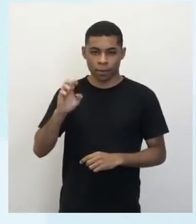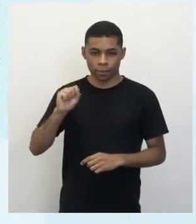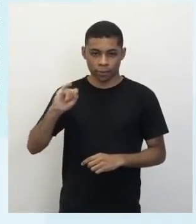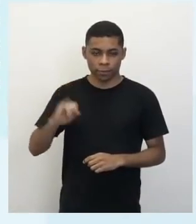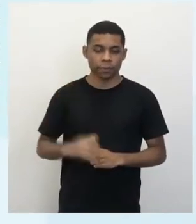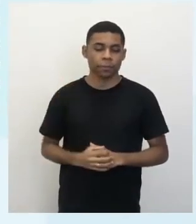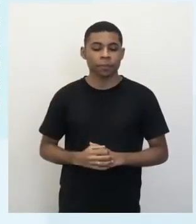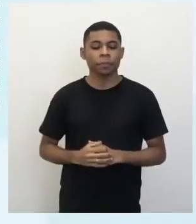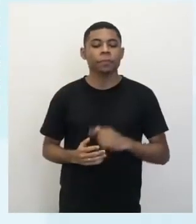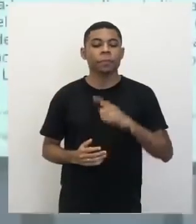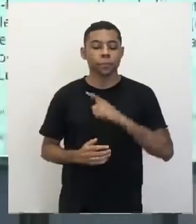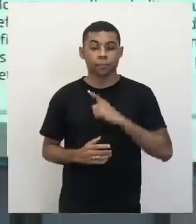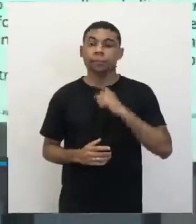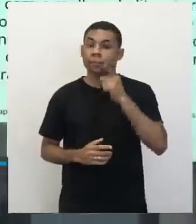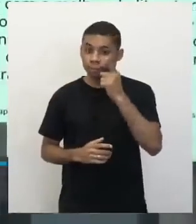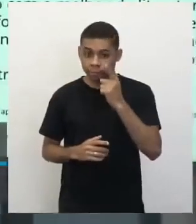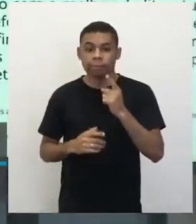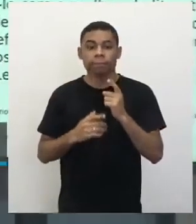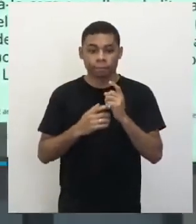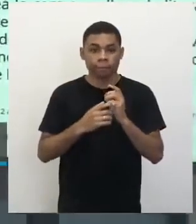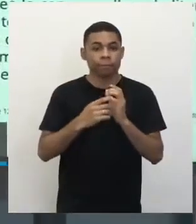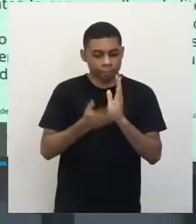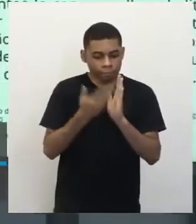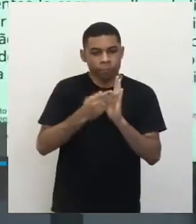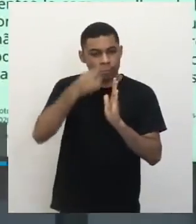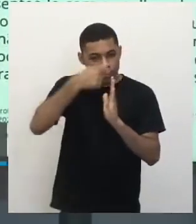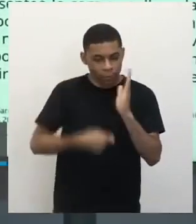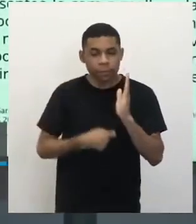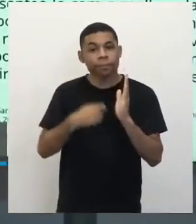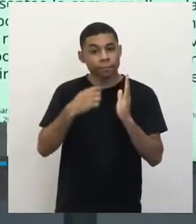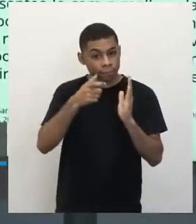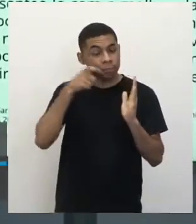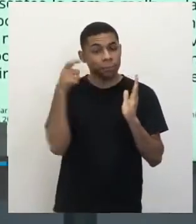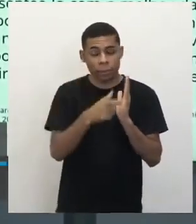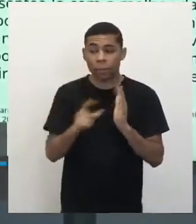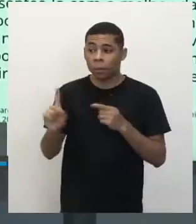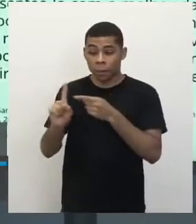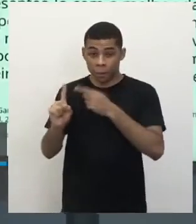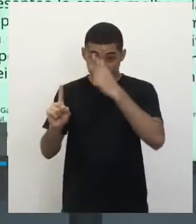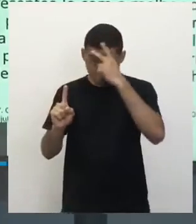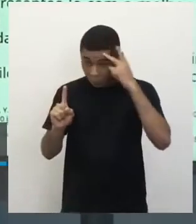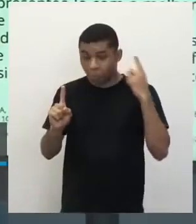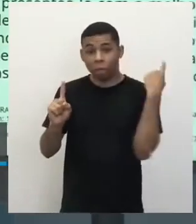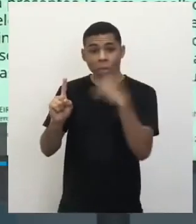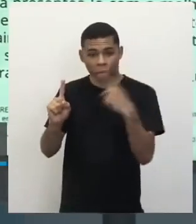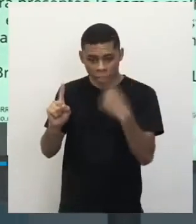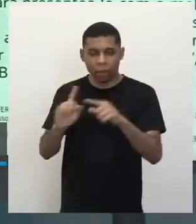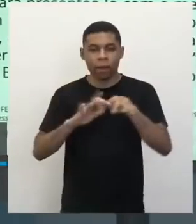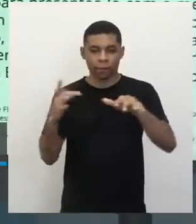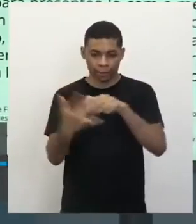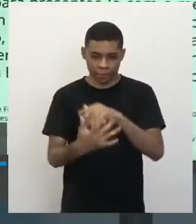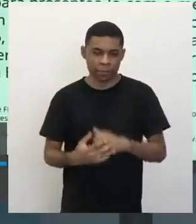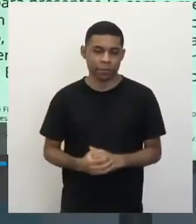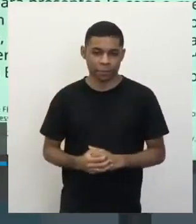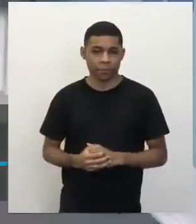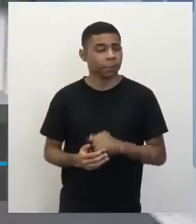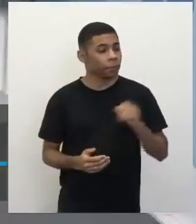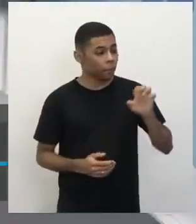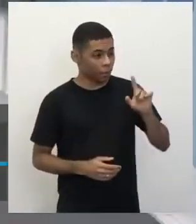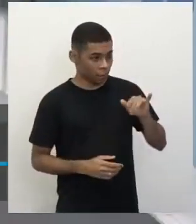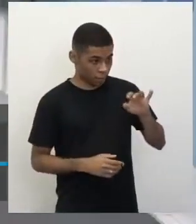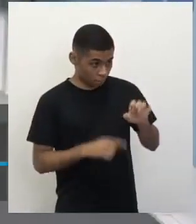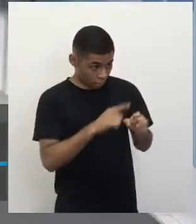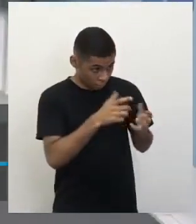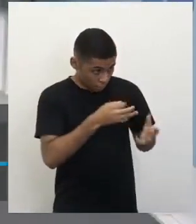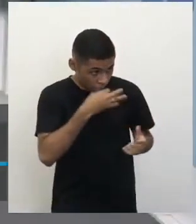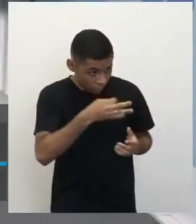texto interessantíssimo aí, falando sobre uma pessoa que foi vítima nas redes sociais. Elaine, se tiver algum comentário,